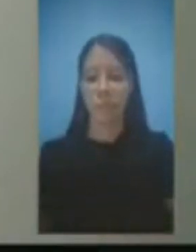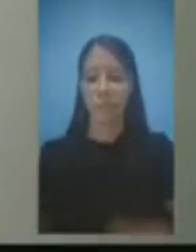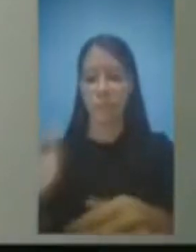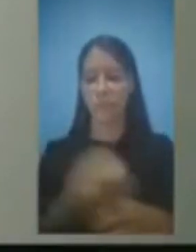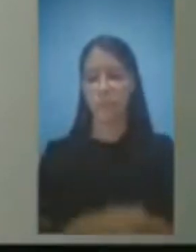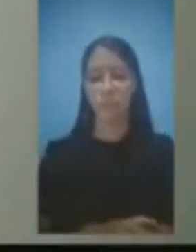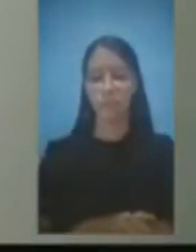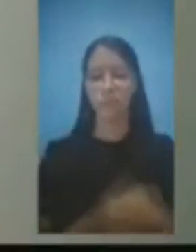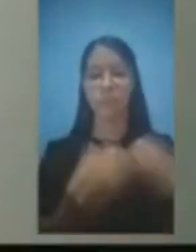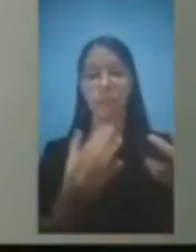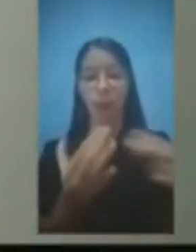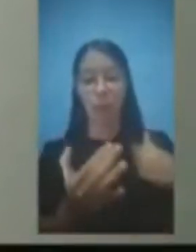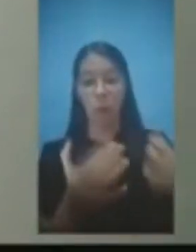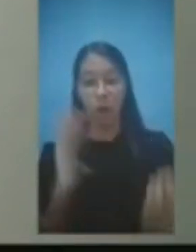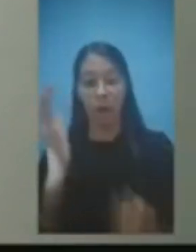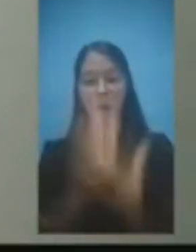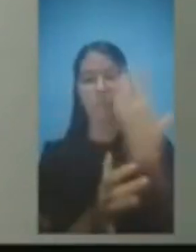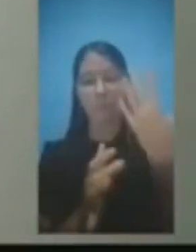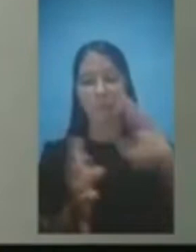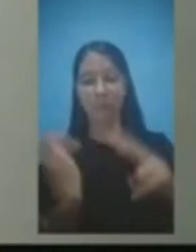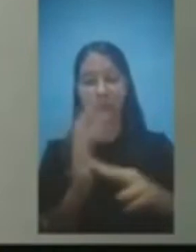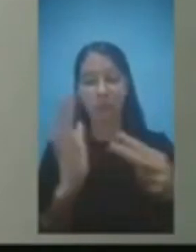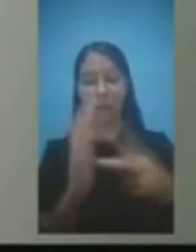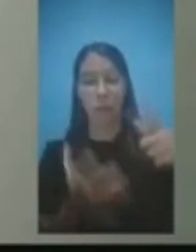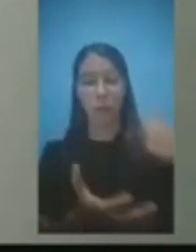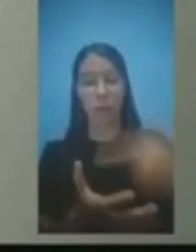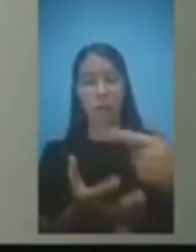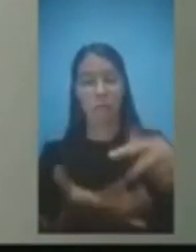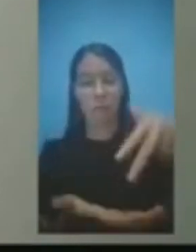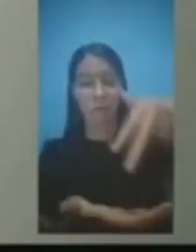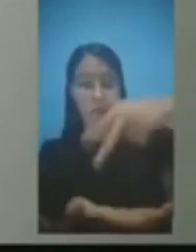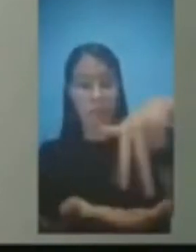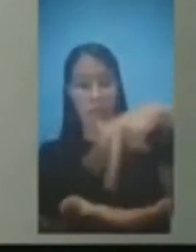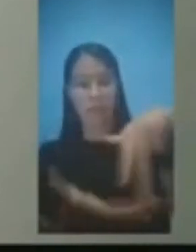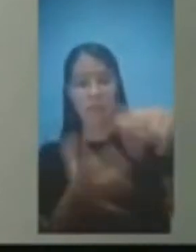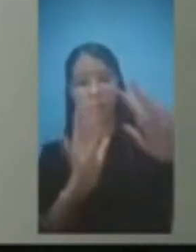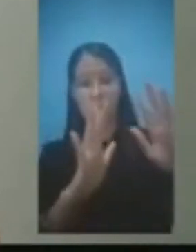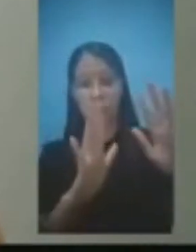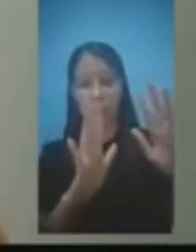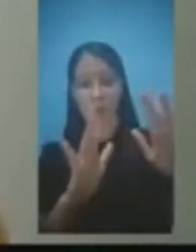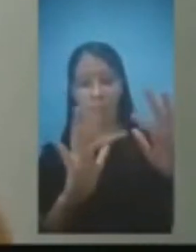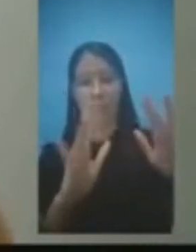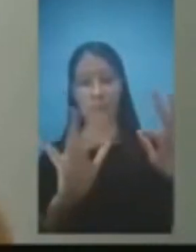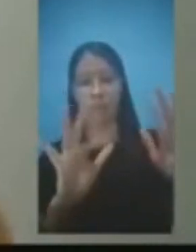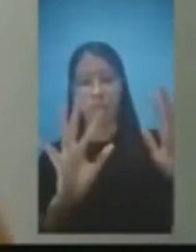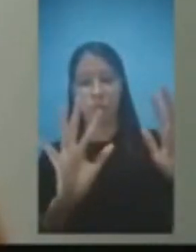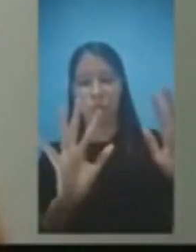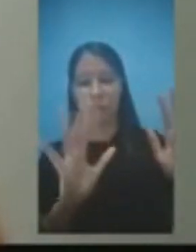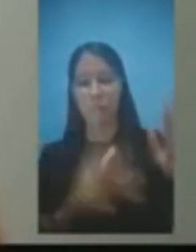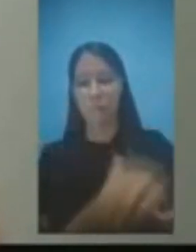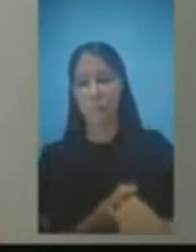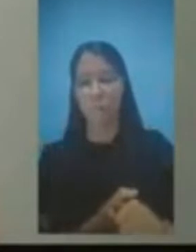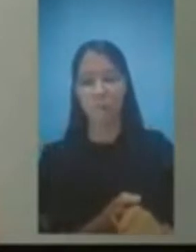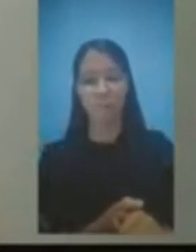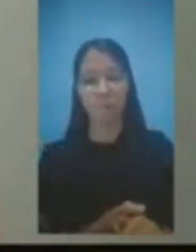como usar o seu corpo inteiro, né, na dança, e a gente acaba dançando com as mãos, fazendo gestos